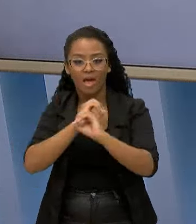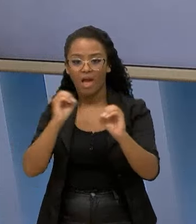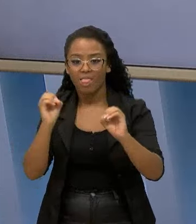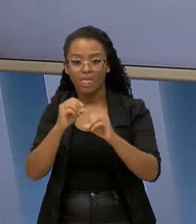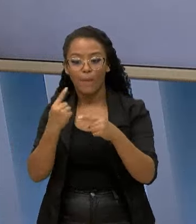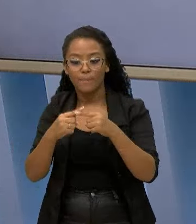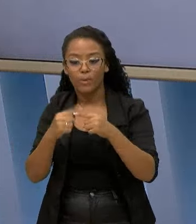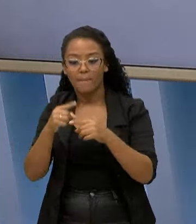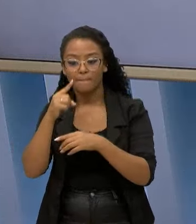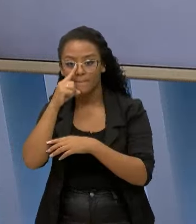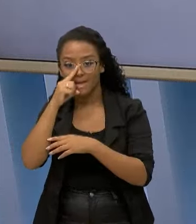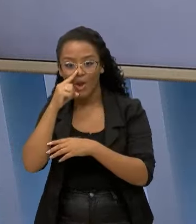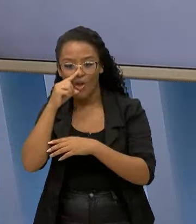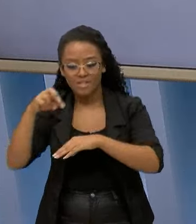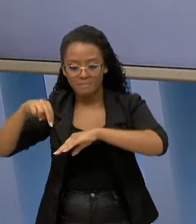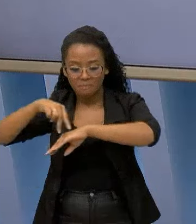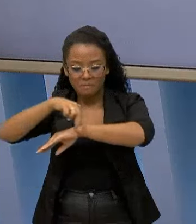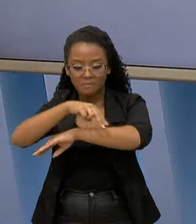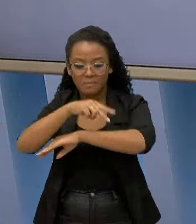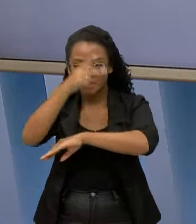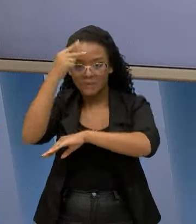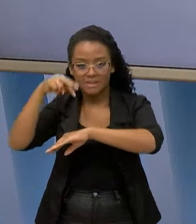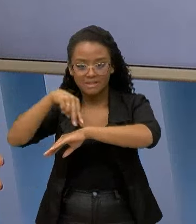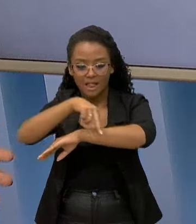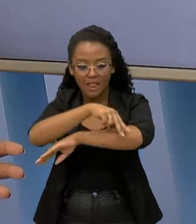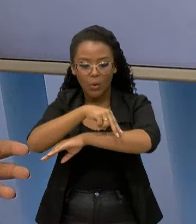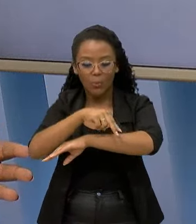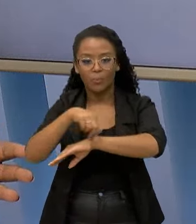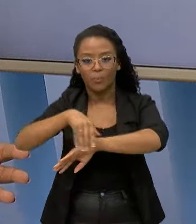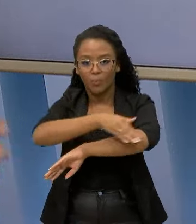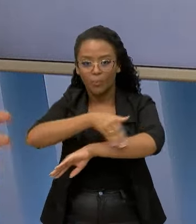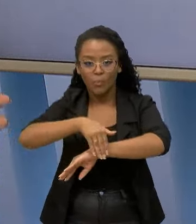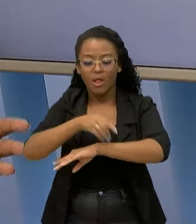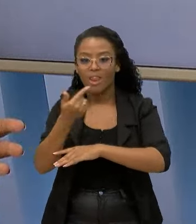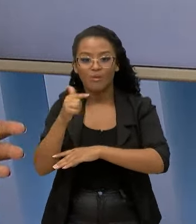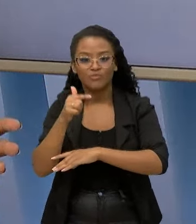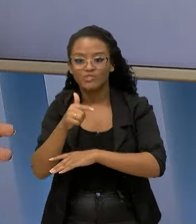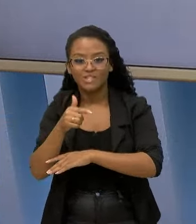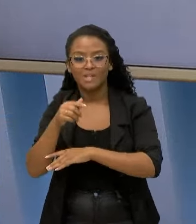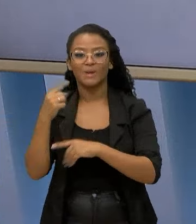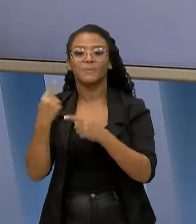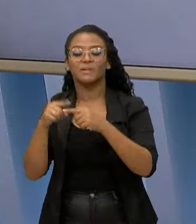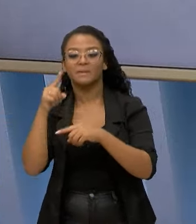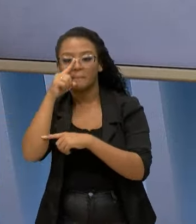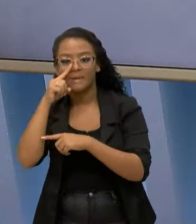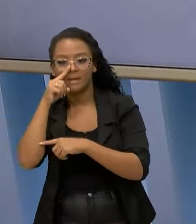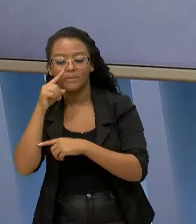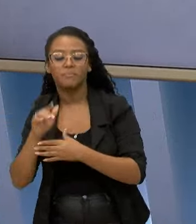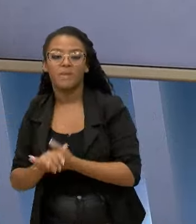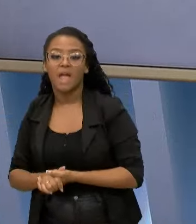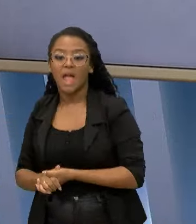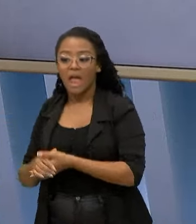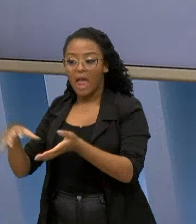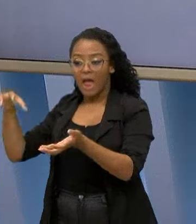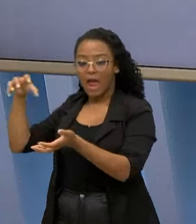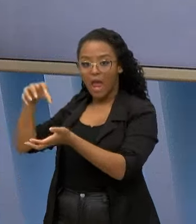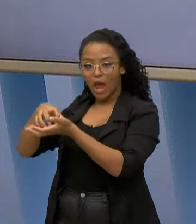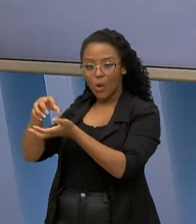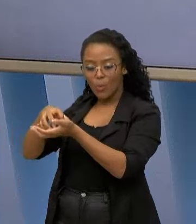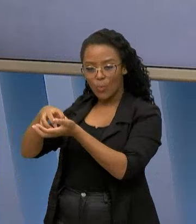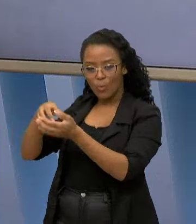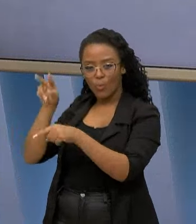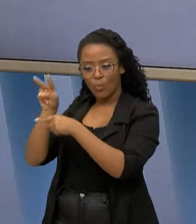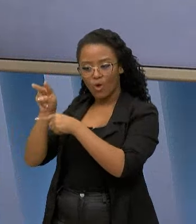os bairros na cidade de Uberlândia. A Guarda Municipal está prevista na nossa lei orgânica do município